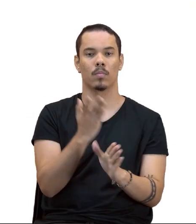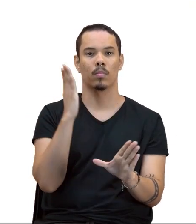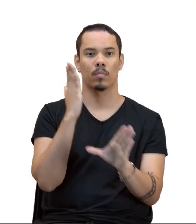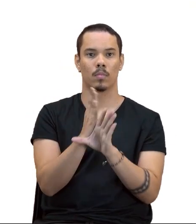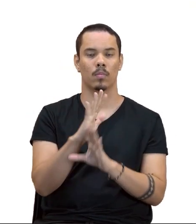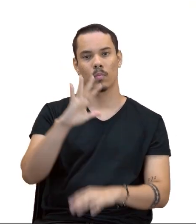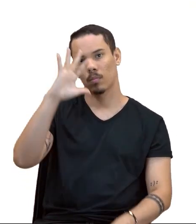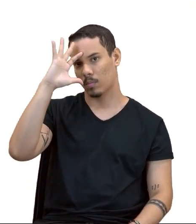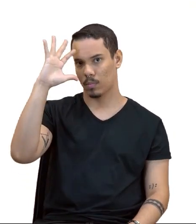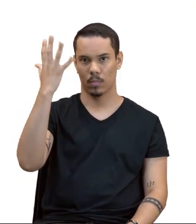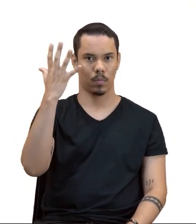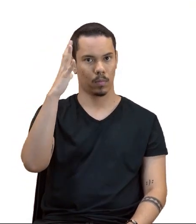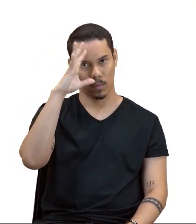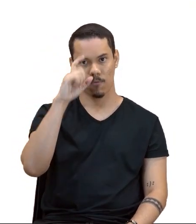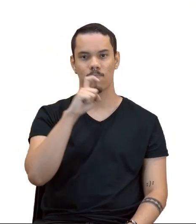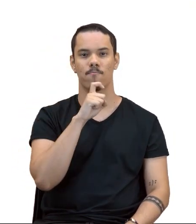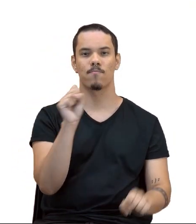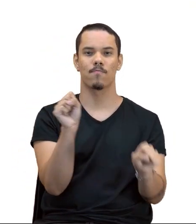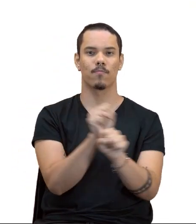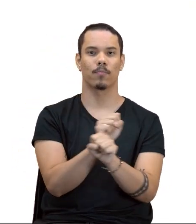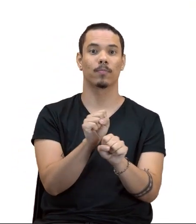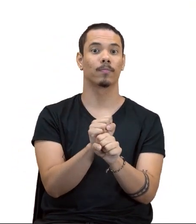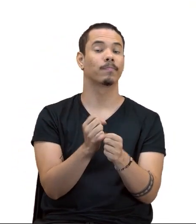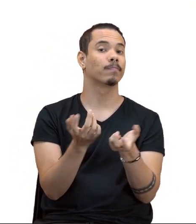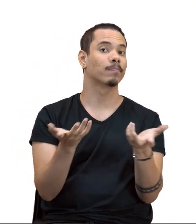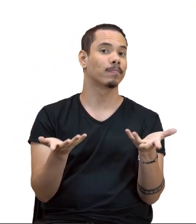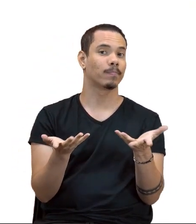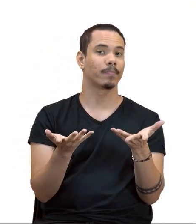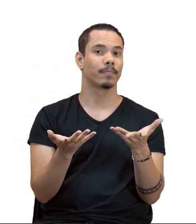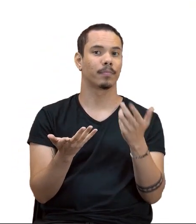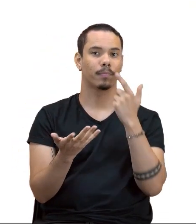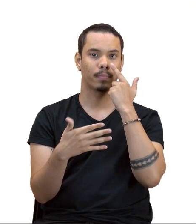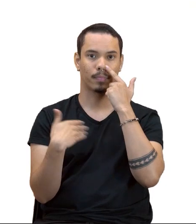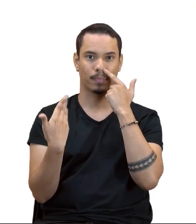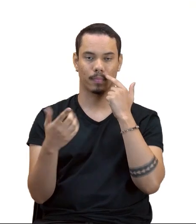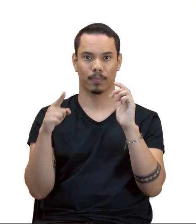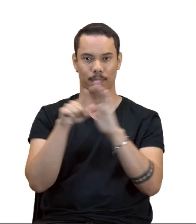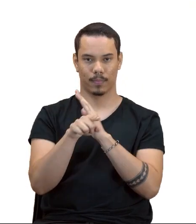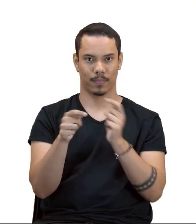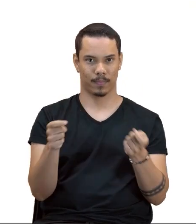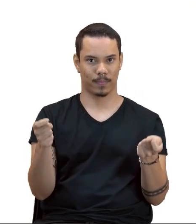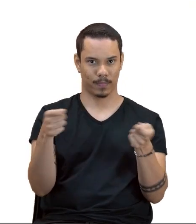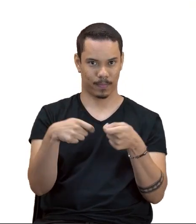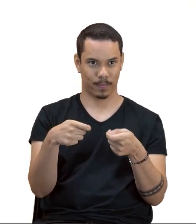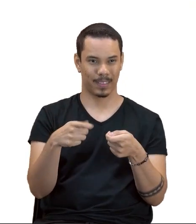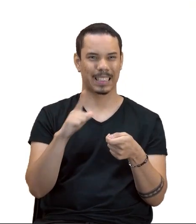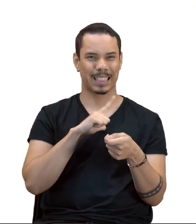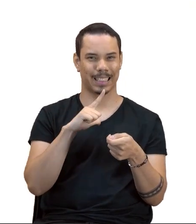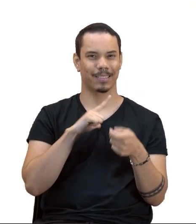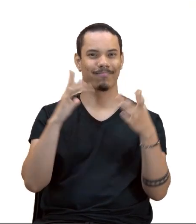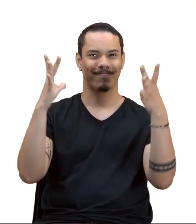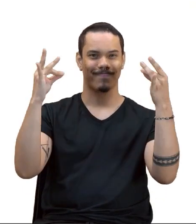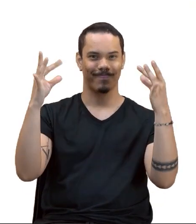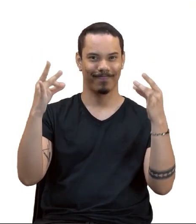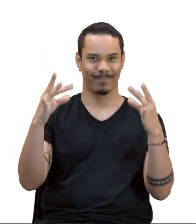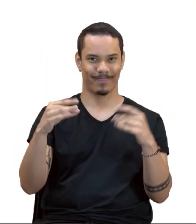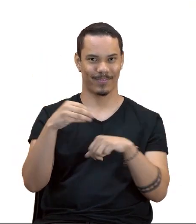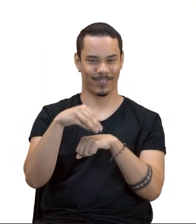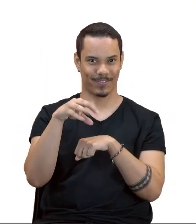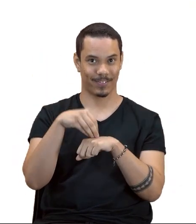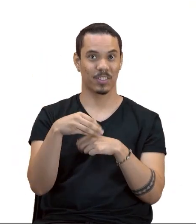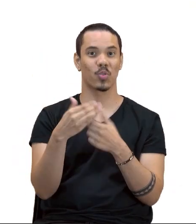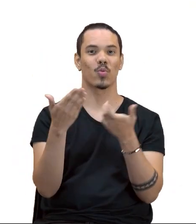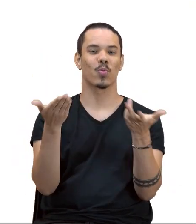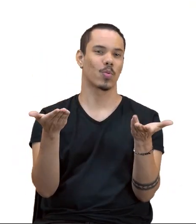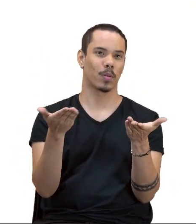fenômeno da friagem. E aí, galera? Essa questão aí, cheios de detalhes, certo, professor Jorge? Muitos detalhes